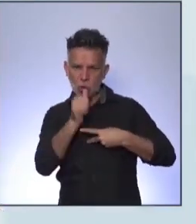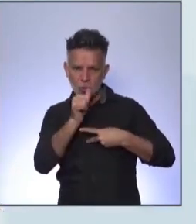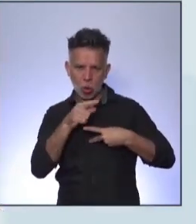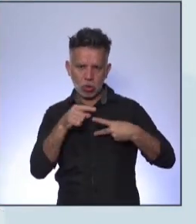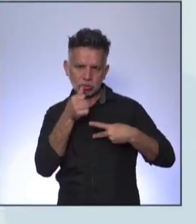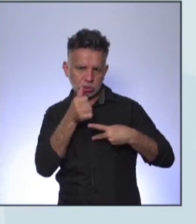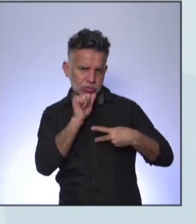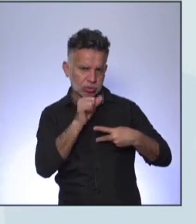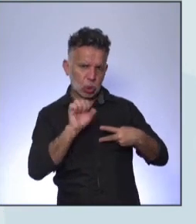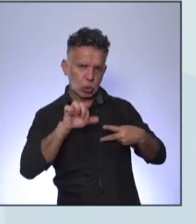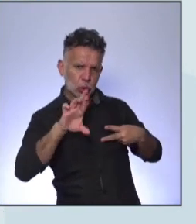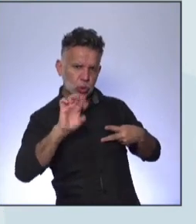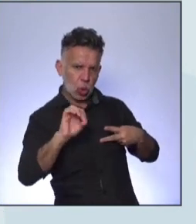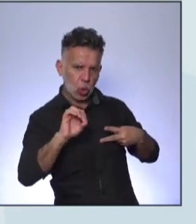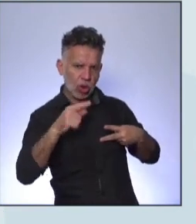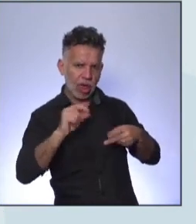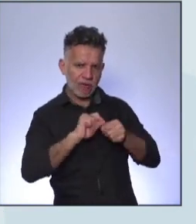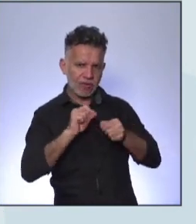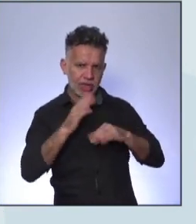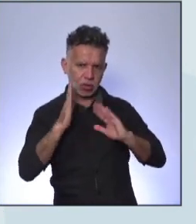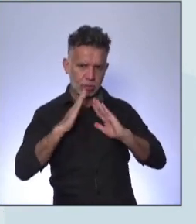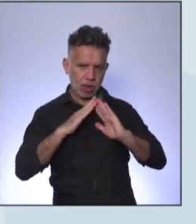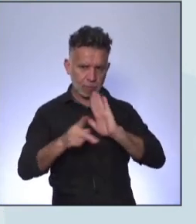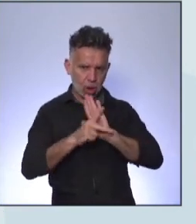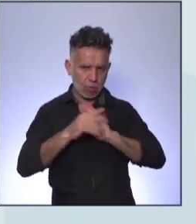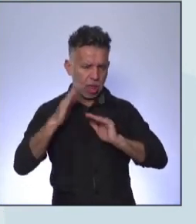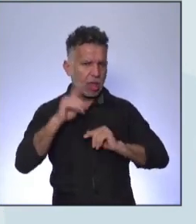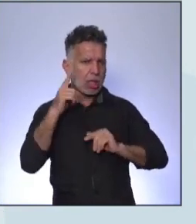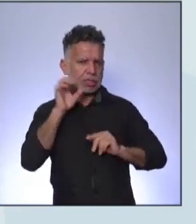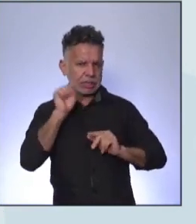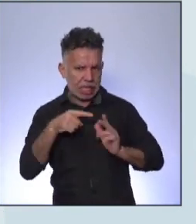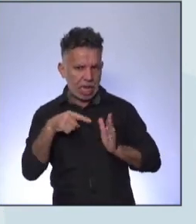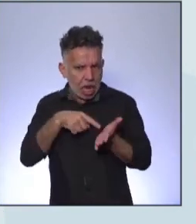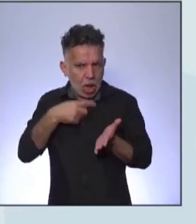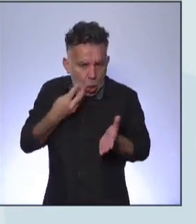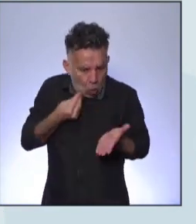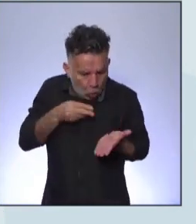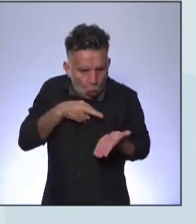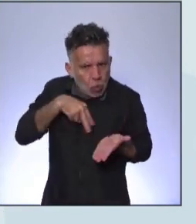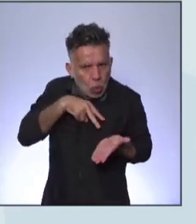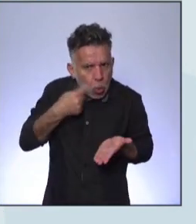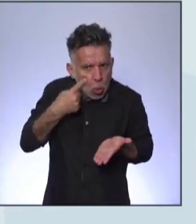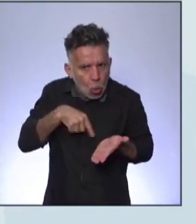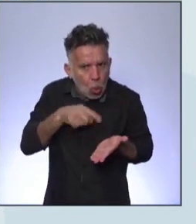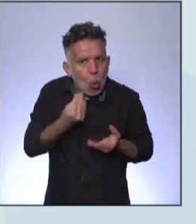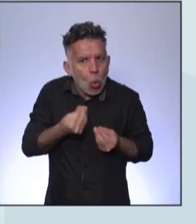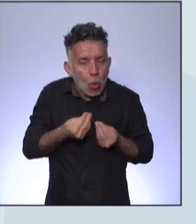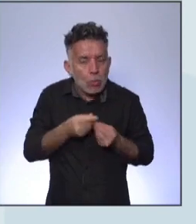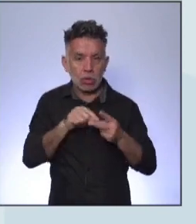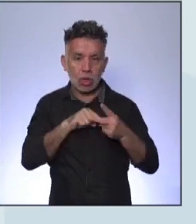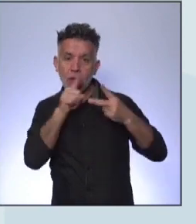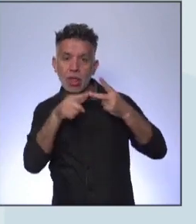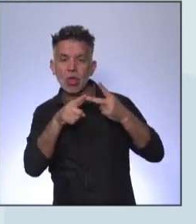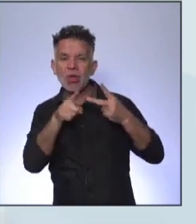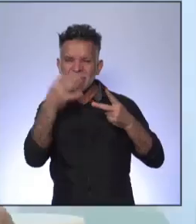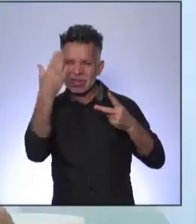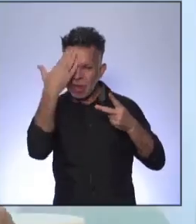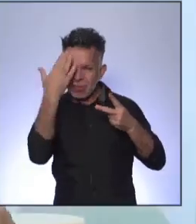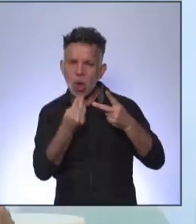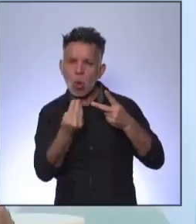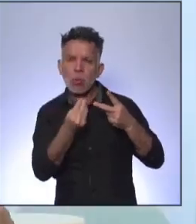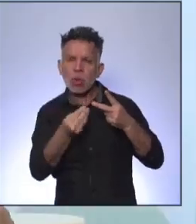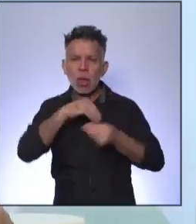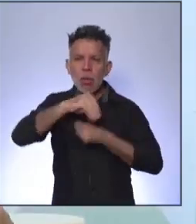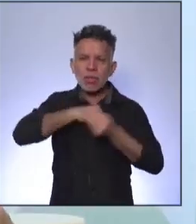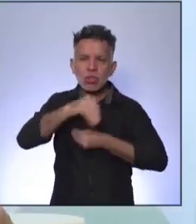caseiro? Se sim, qual era a aparência dele? E a segunda questão é, você sabe o que é uma mistura homogênea? A gente